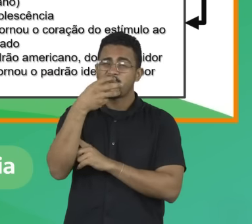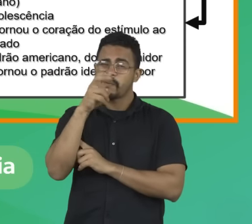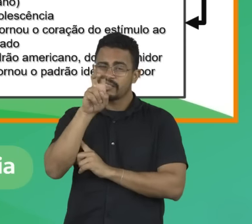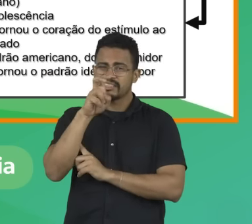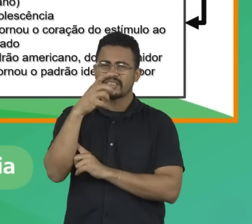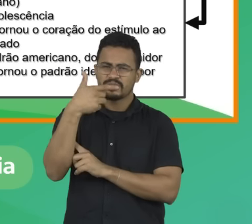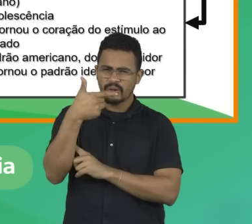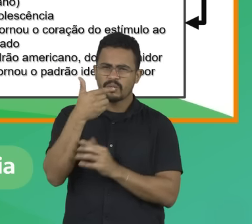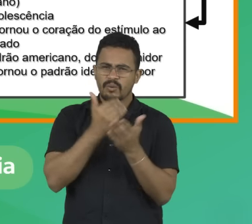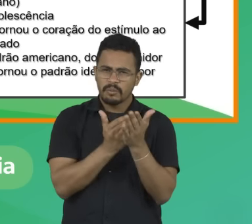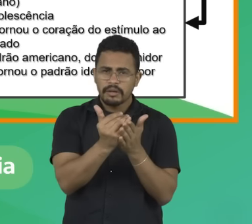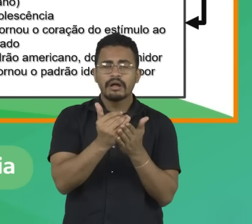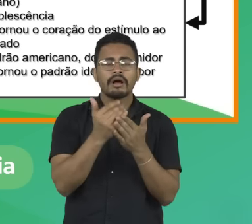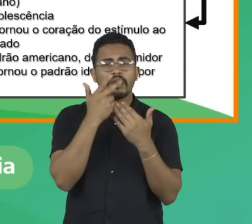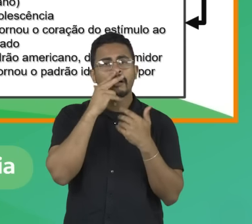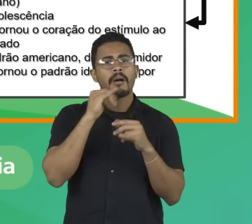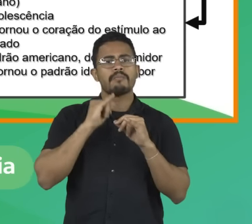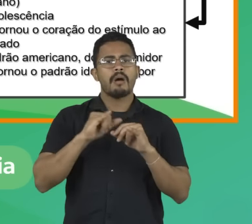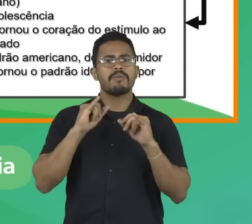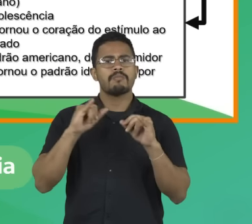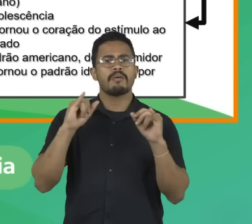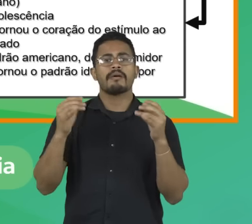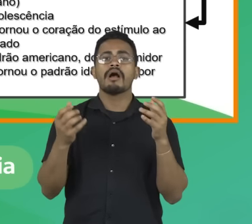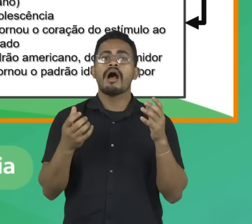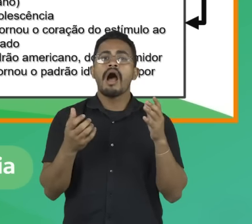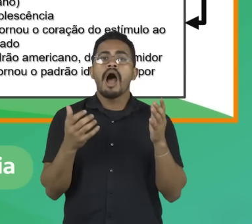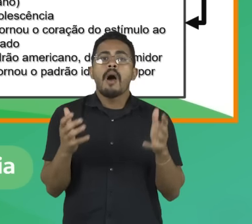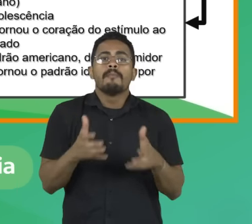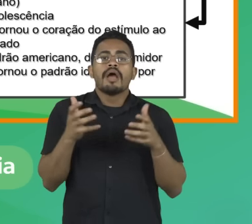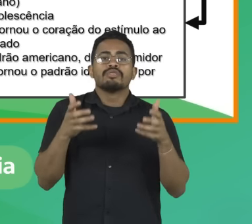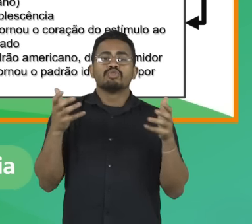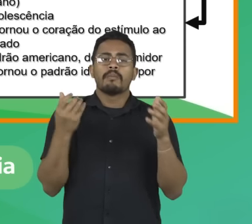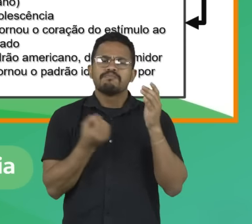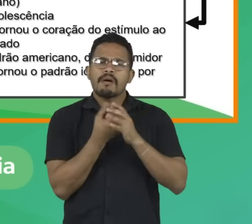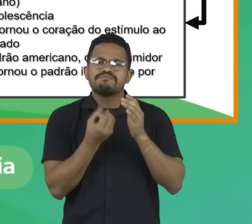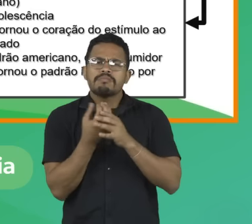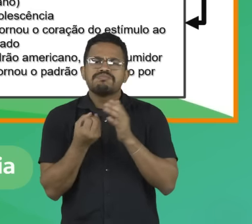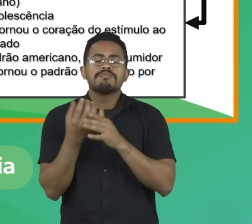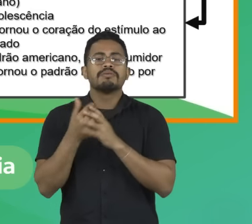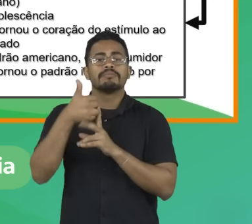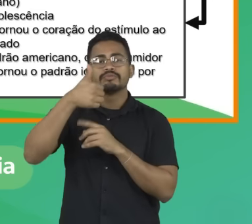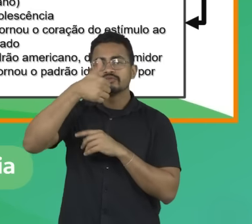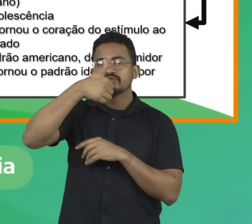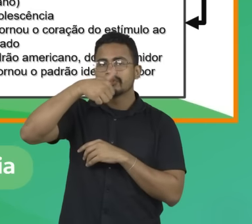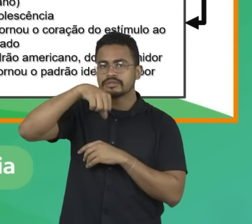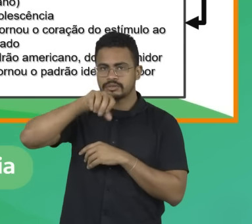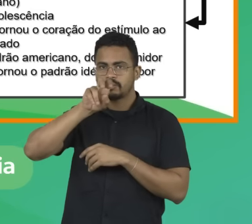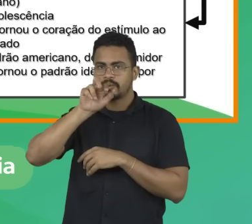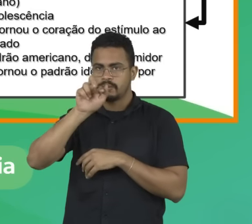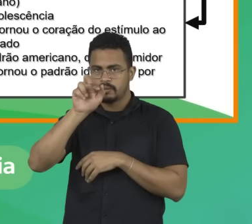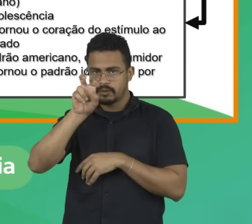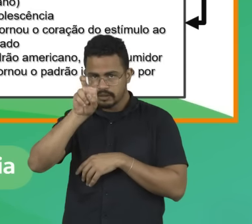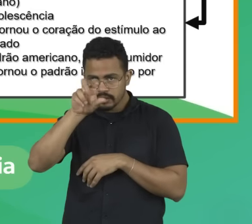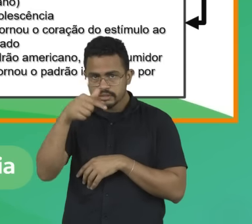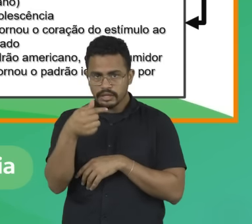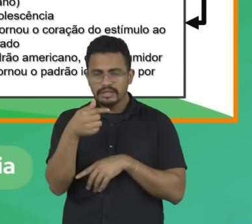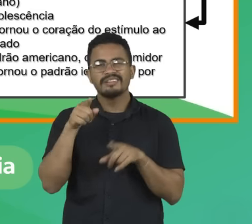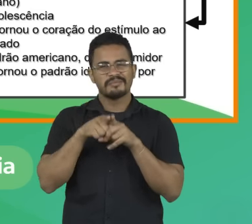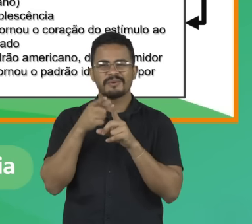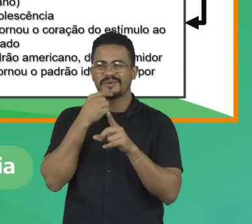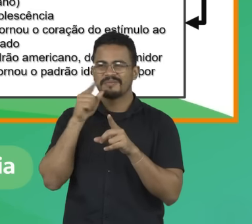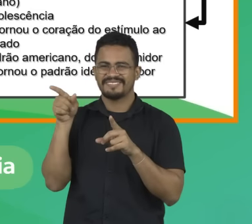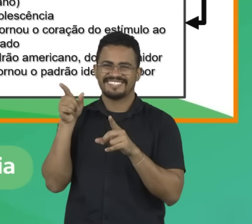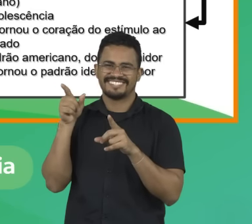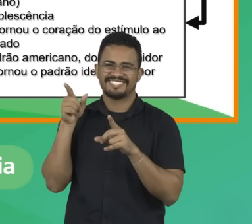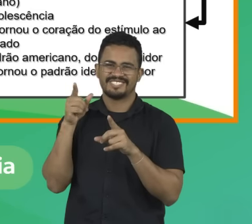e aumentou a produtividade dela e o ritmo de produção em 57, e também sob influência do Vitor Lebow, que